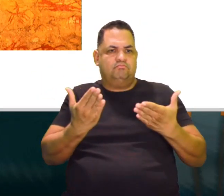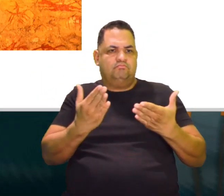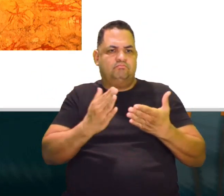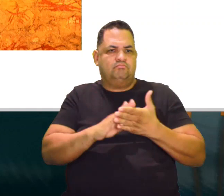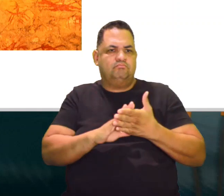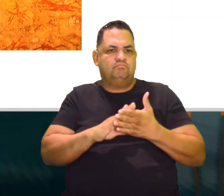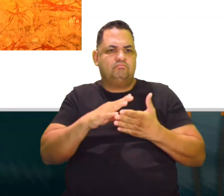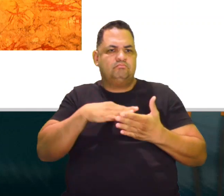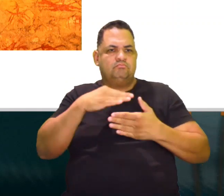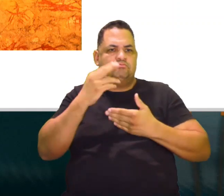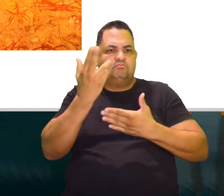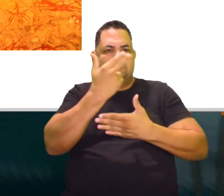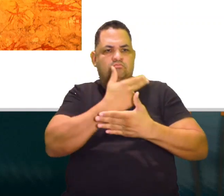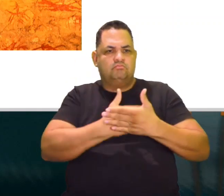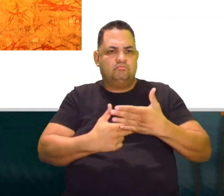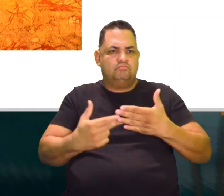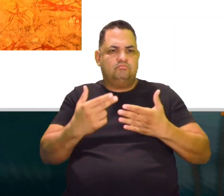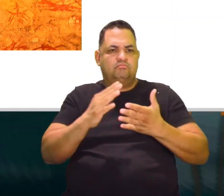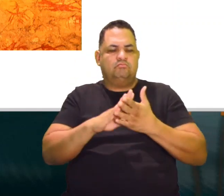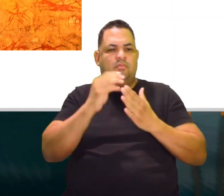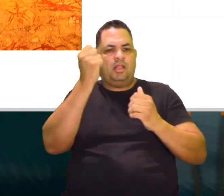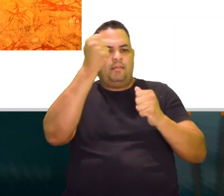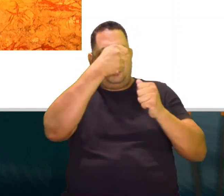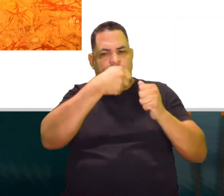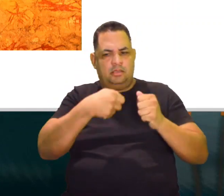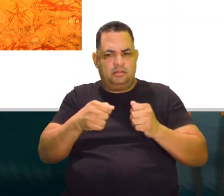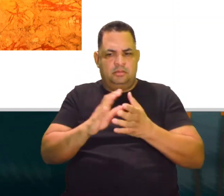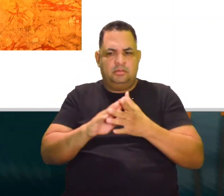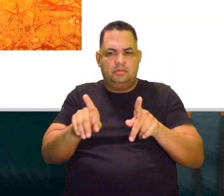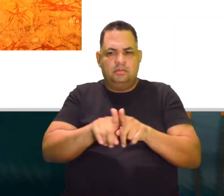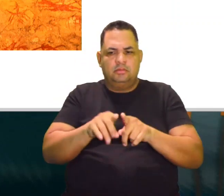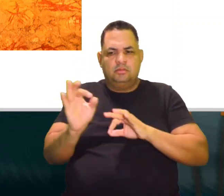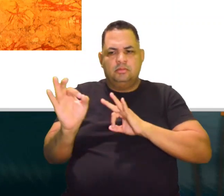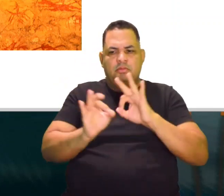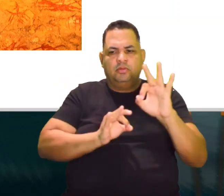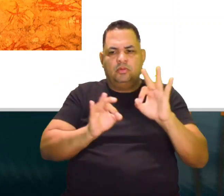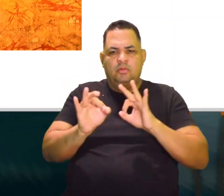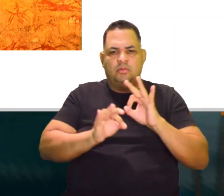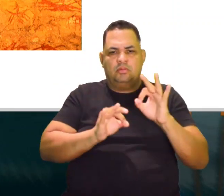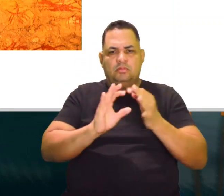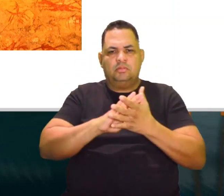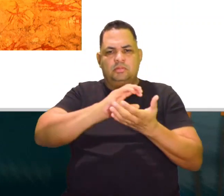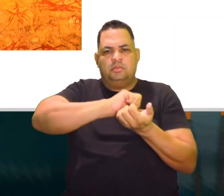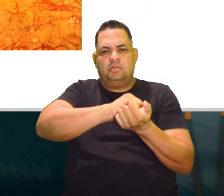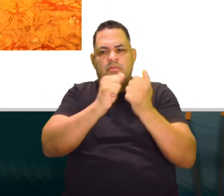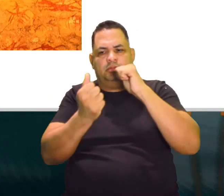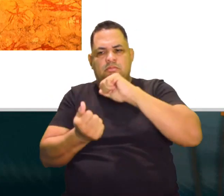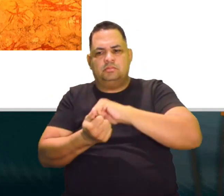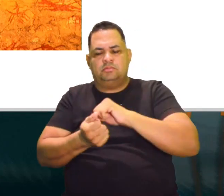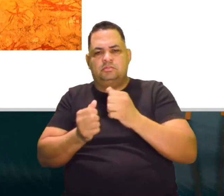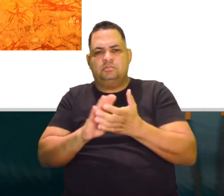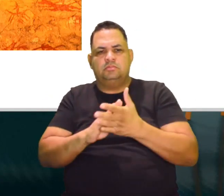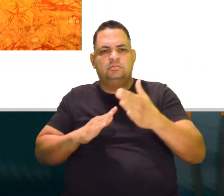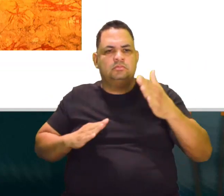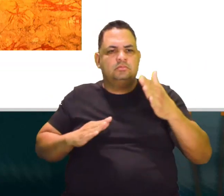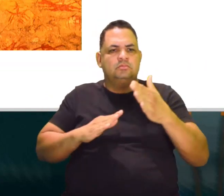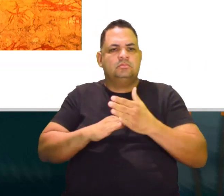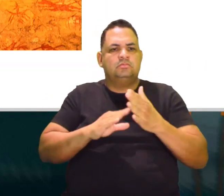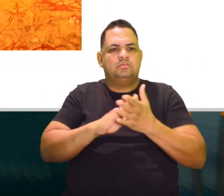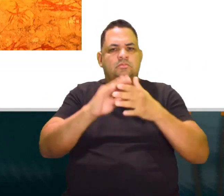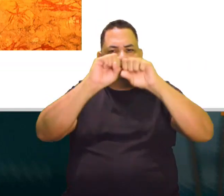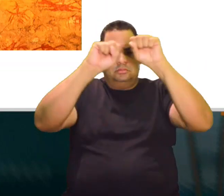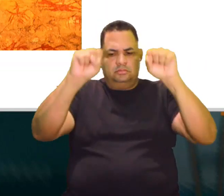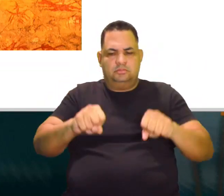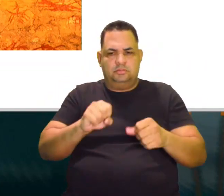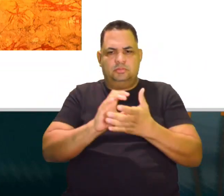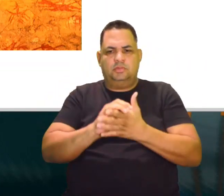aqueles desenhos. E, então, foi se criando e adequando, né, até chegarmos ao sistema alfabético